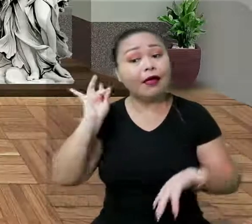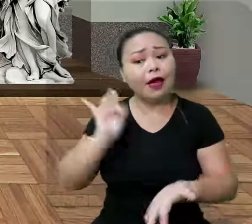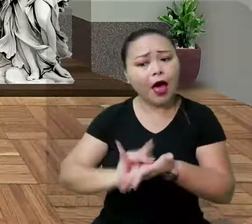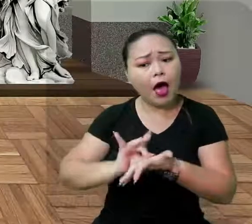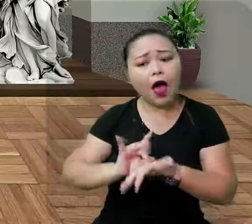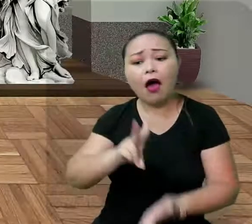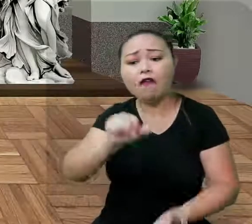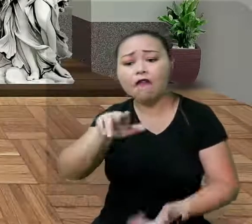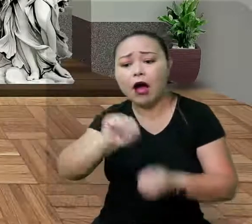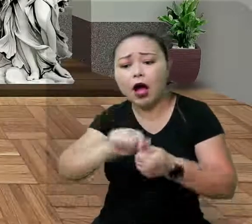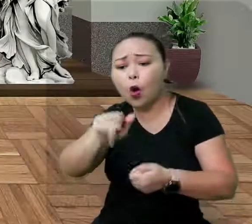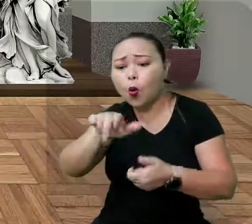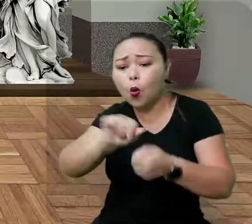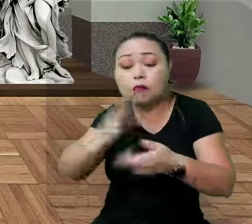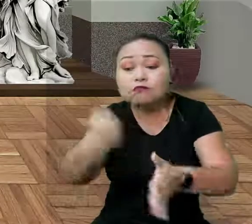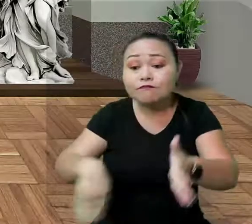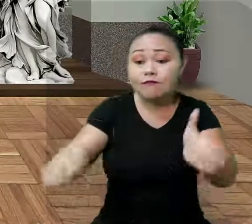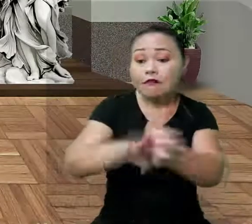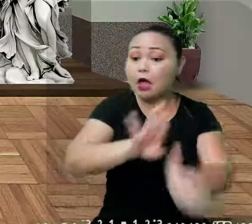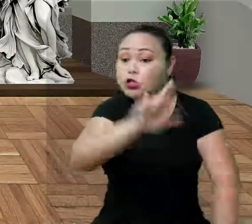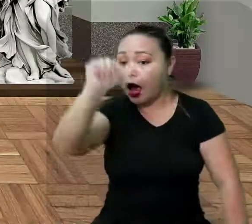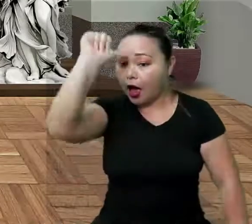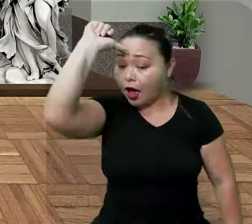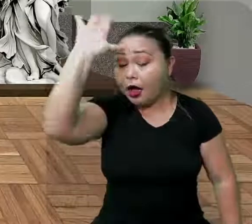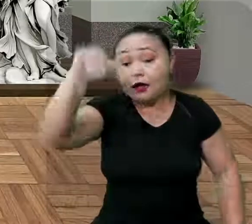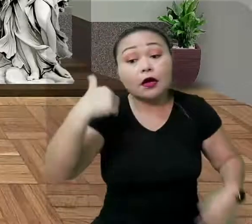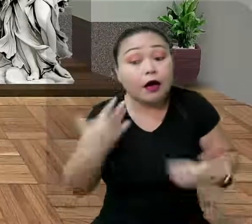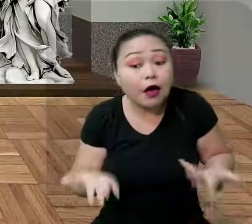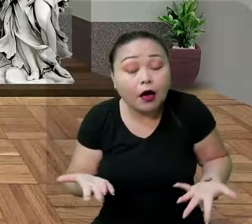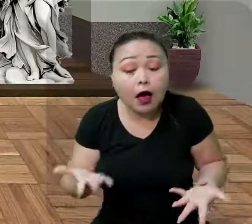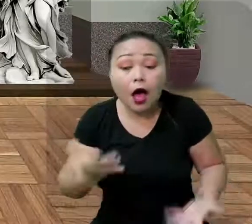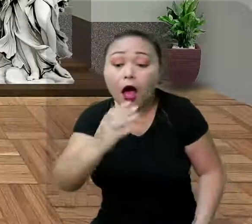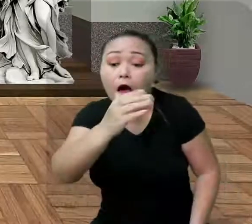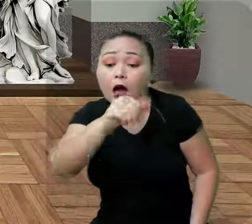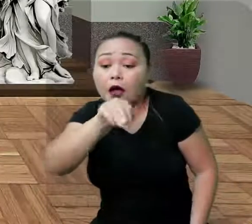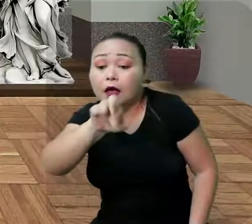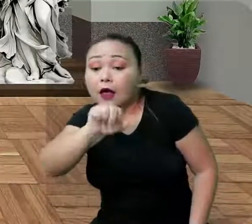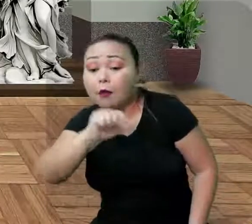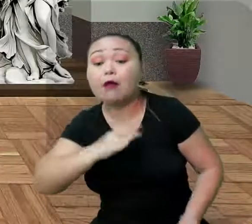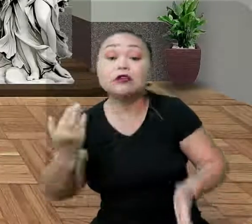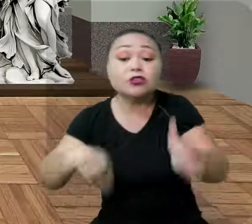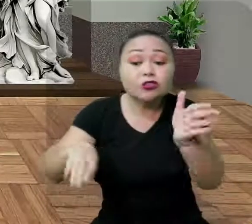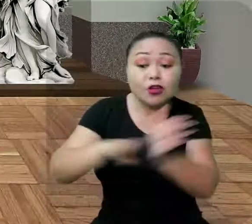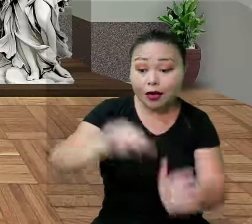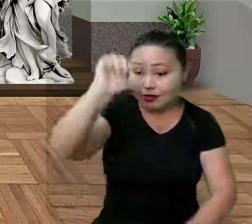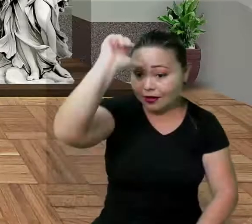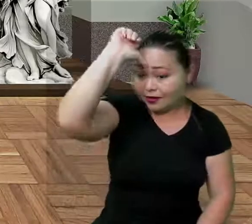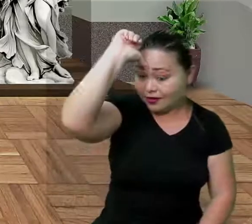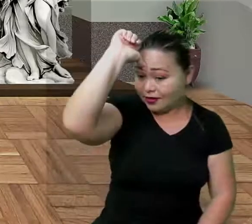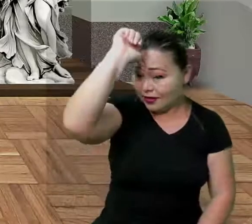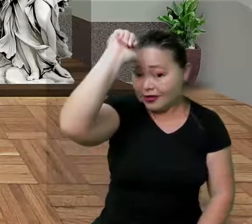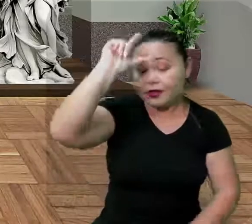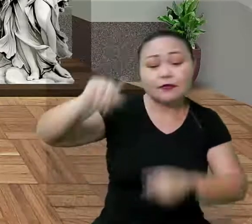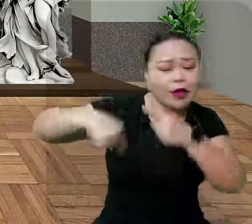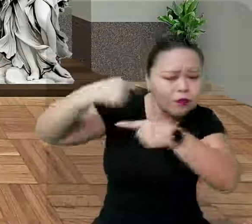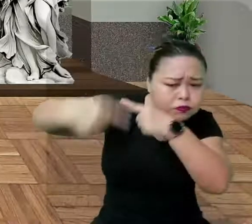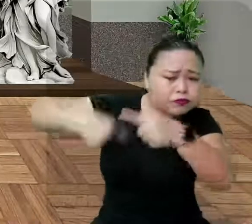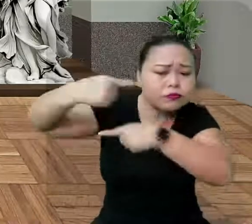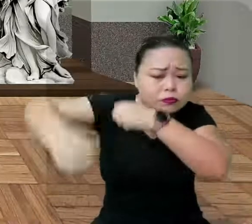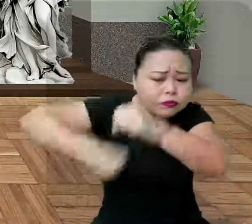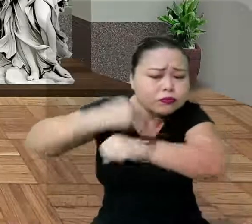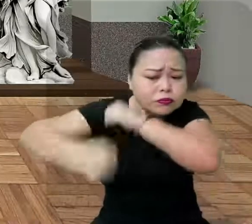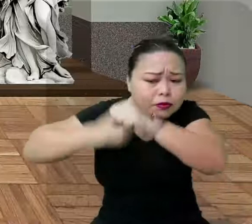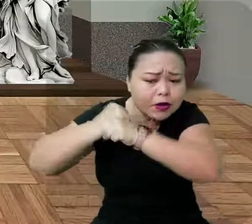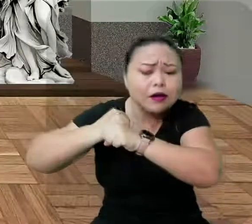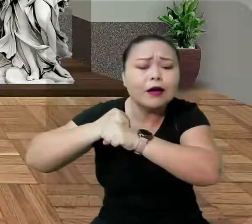Vasco da Gama é um cara que vai chegar na Essência Olha aí Cabral também vai chegar na Índia somente nos marcaram